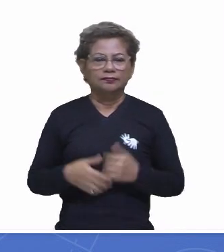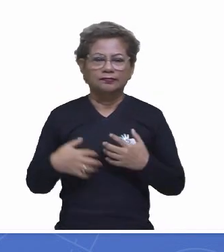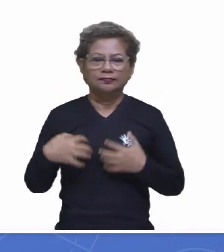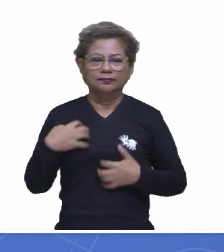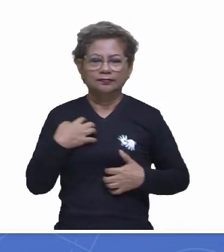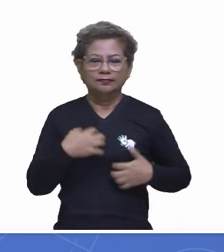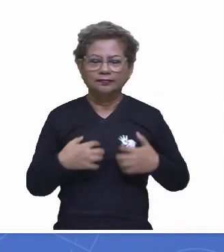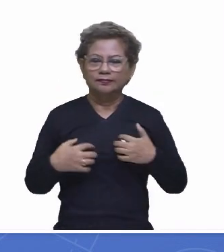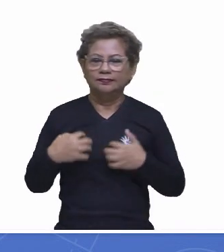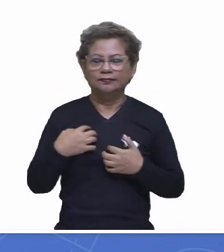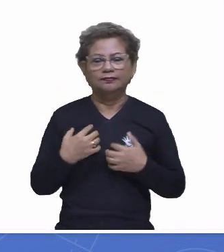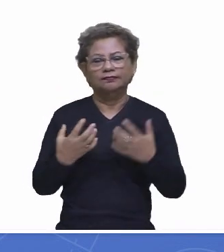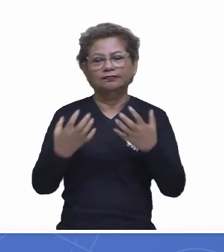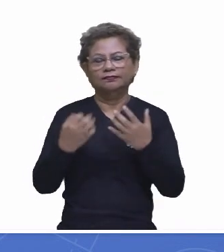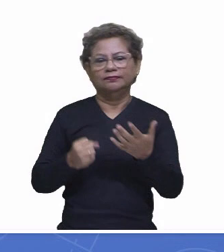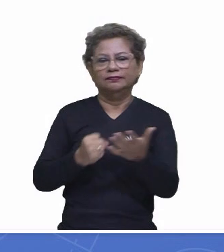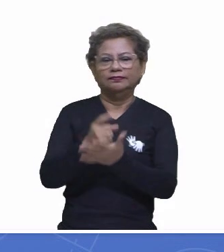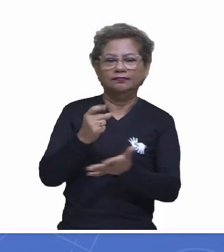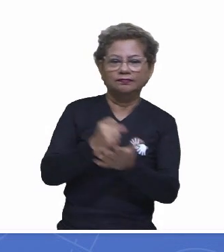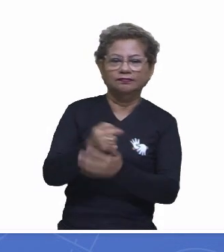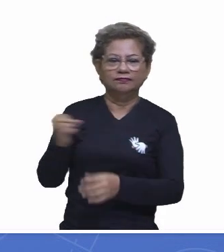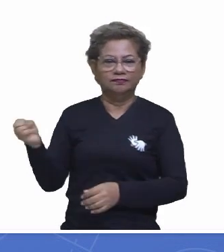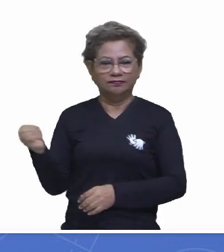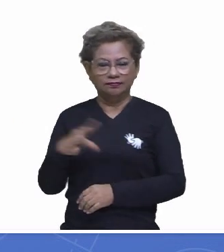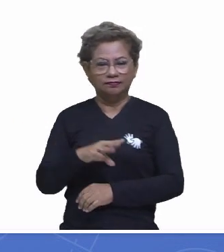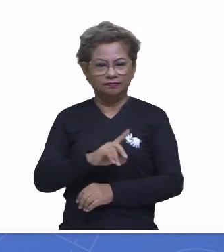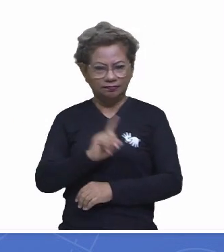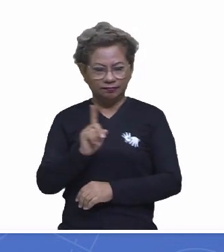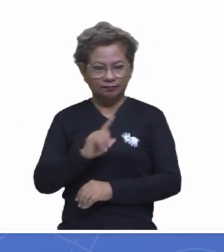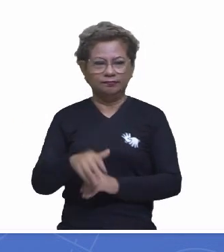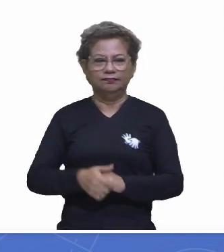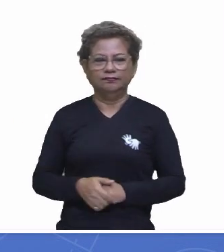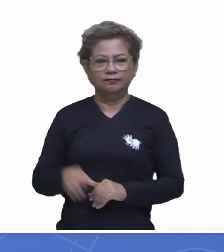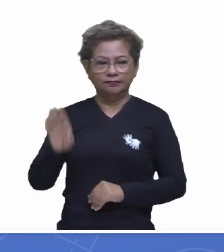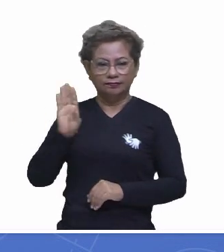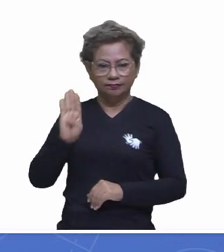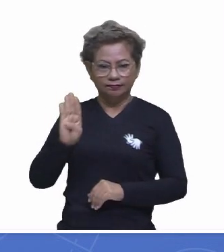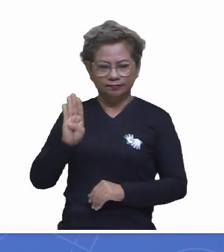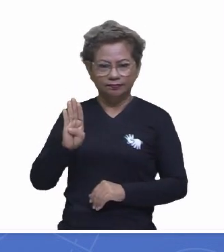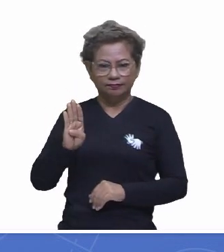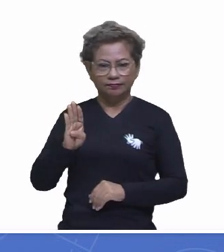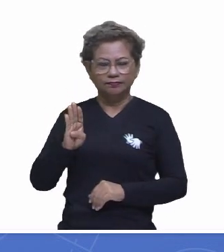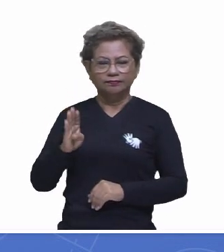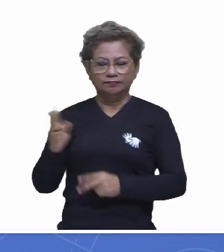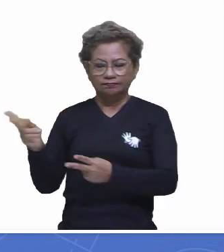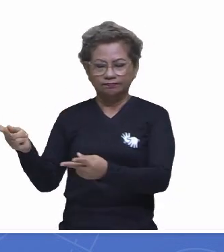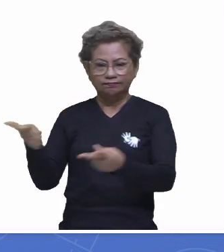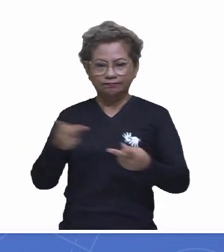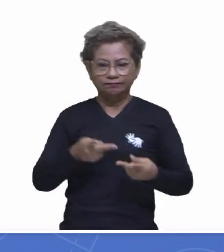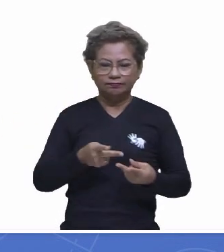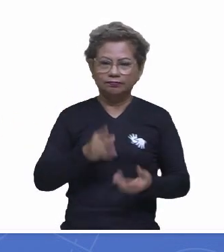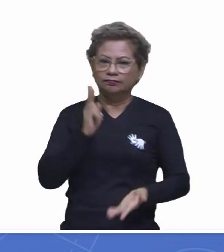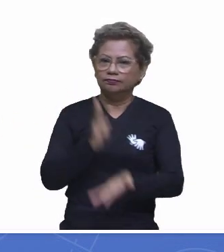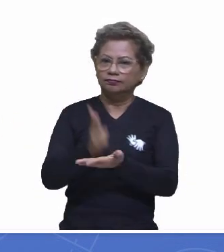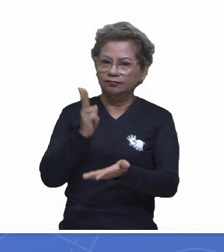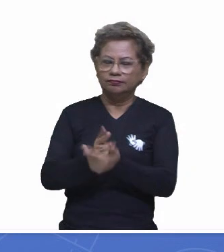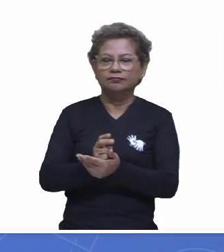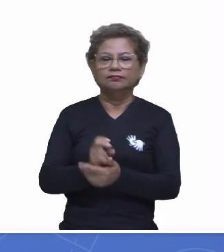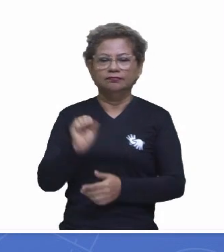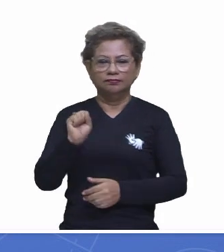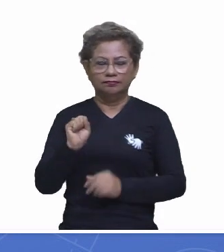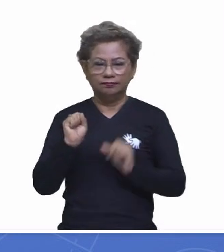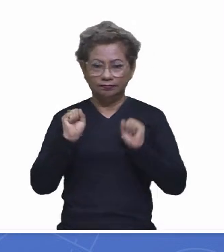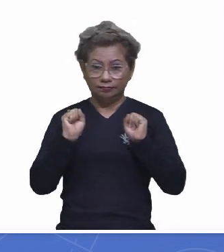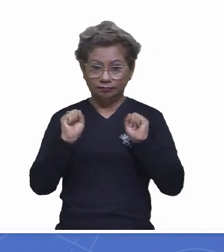lançamento das novidades do mercado? Não. A alternativa B, visita frequente ao shopping, a resolução de